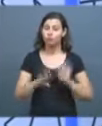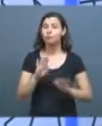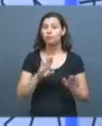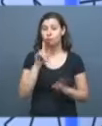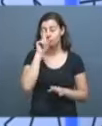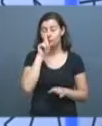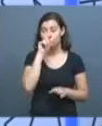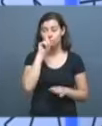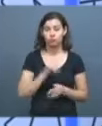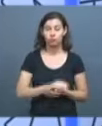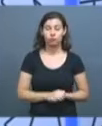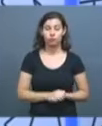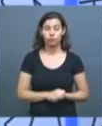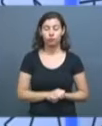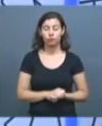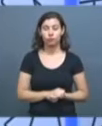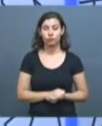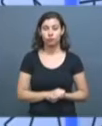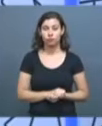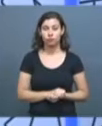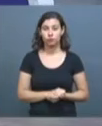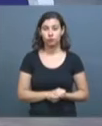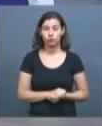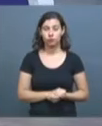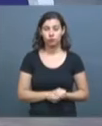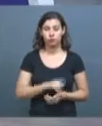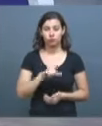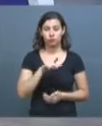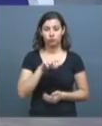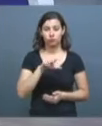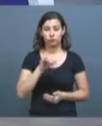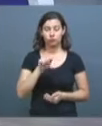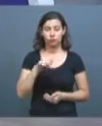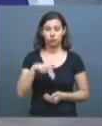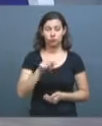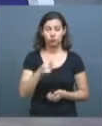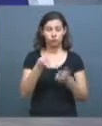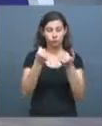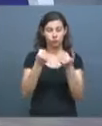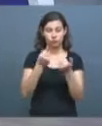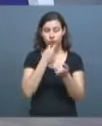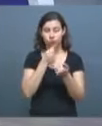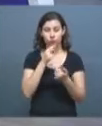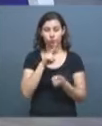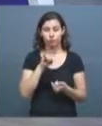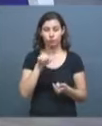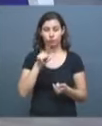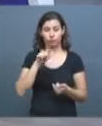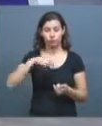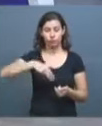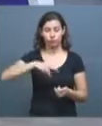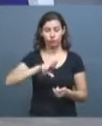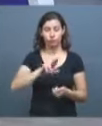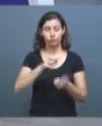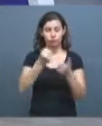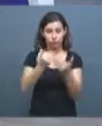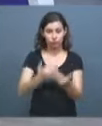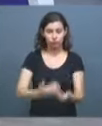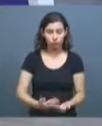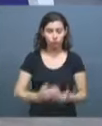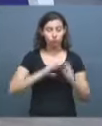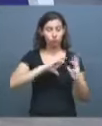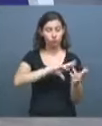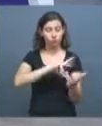isso como um perigo social muito grande. Com certeza. Luciana, conforme o doutor Gilmar falou, existe um dos aspectos